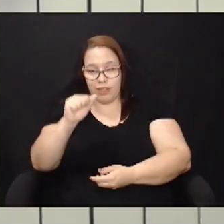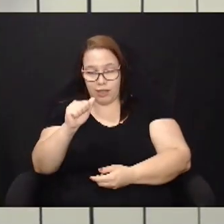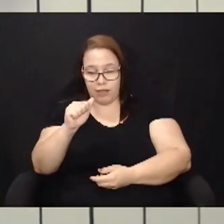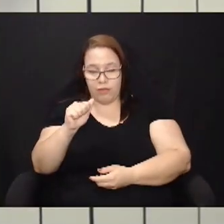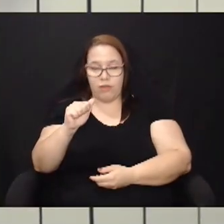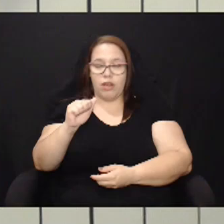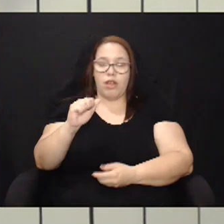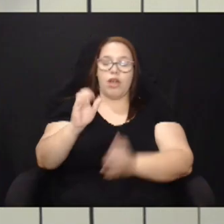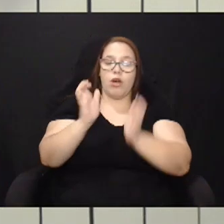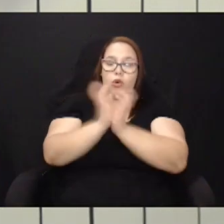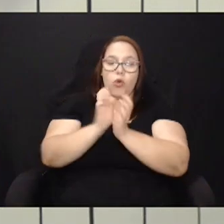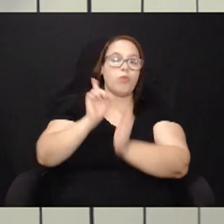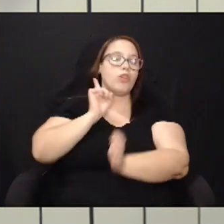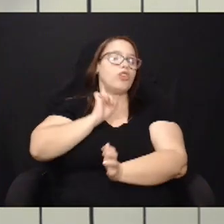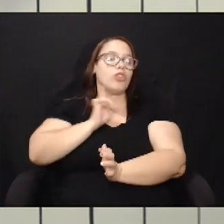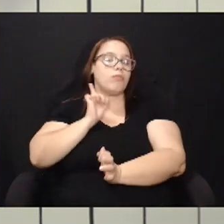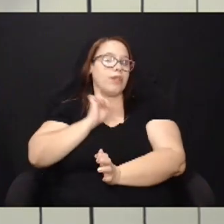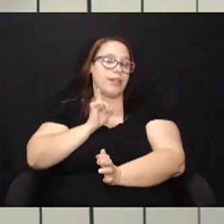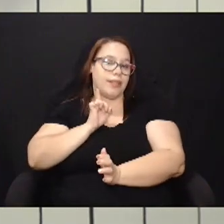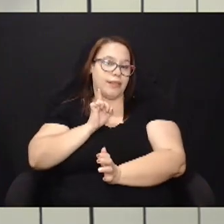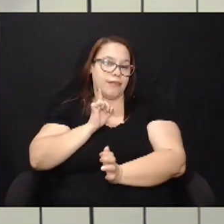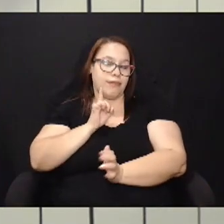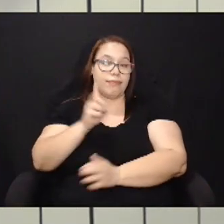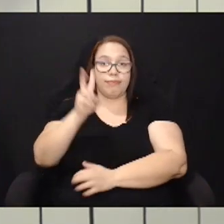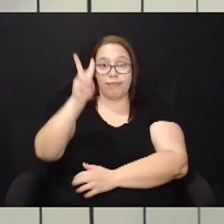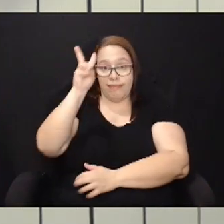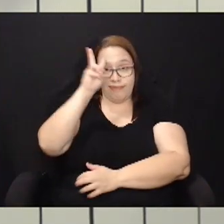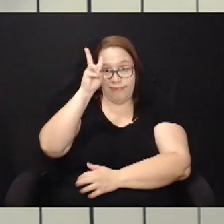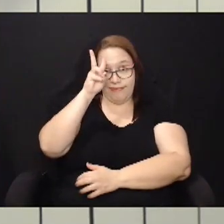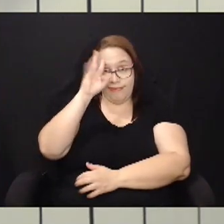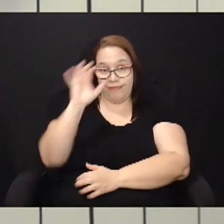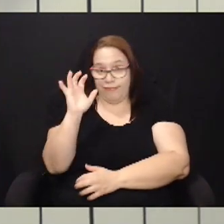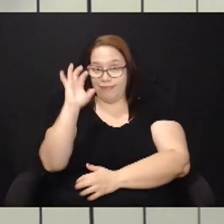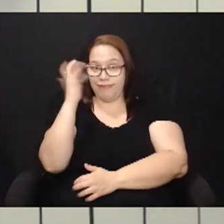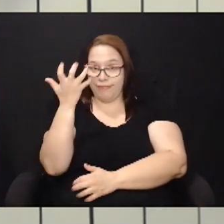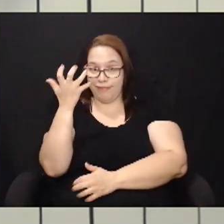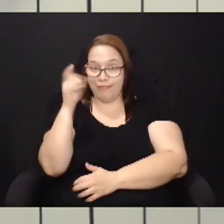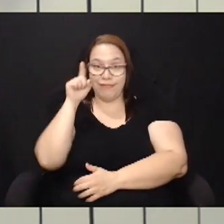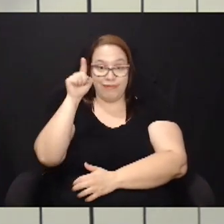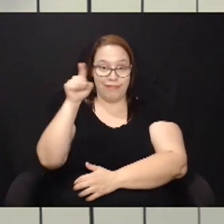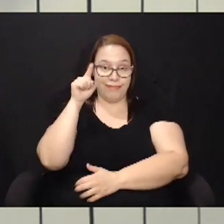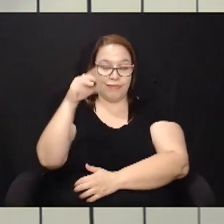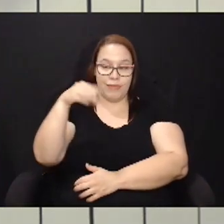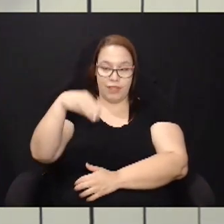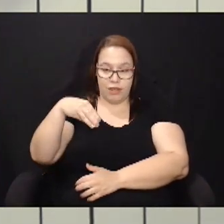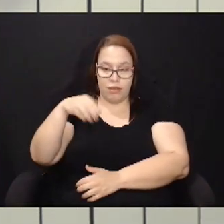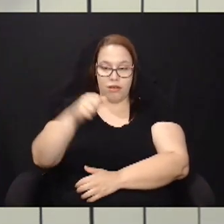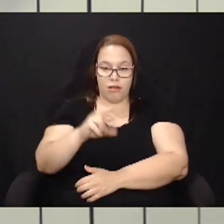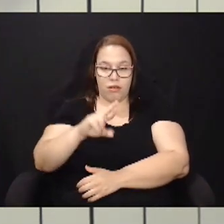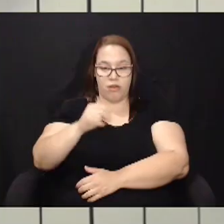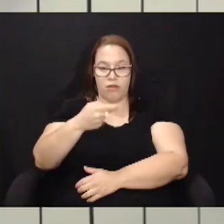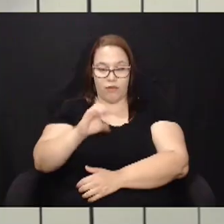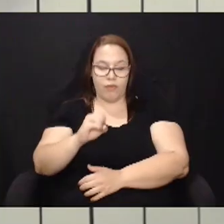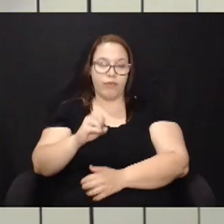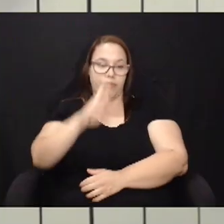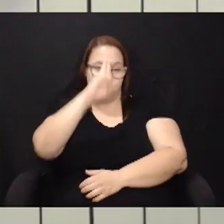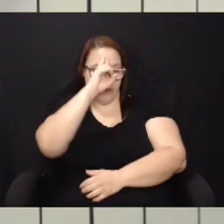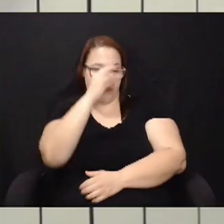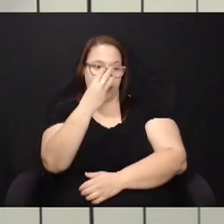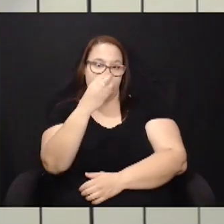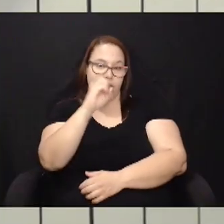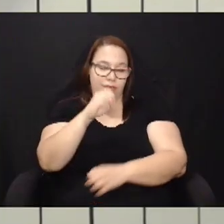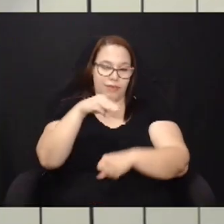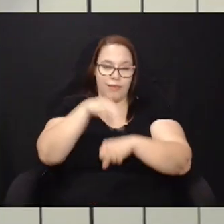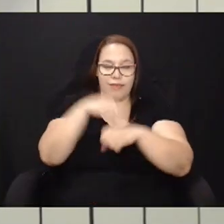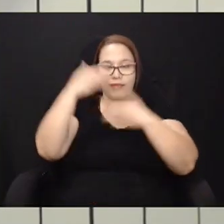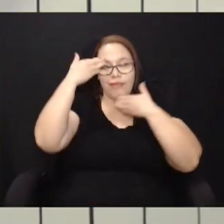Campinas, essa partida na segunda-feira acontecendo lá no Maranhão. Meio-dia mais 30 minutos, muito obrigado